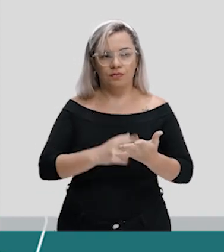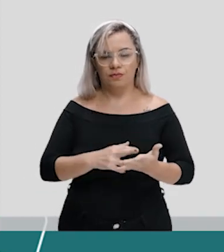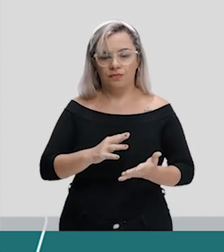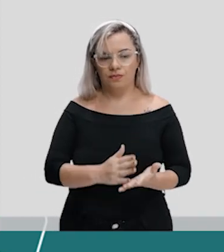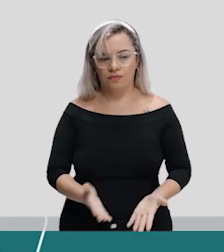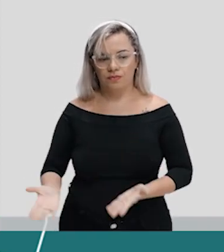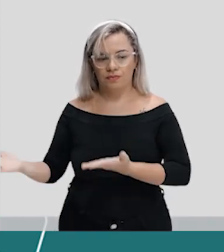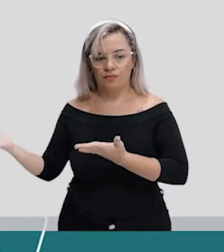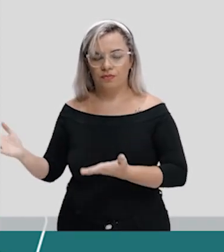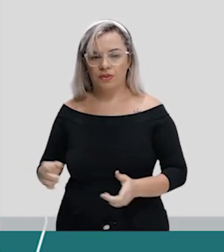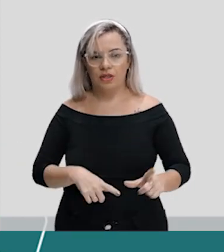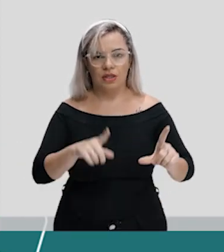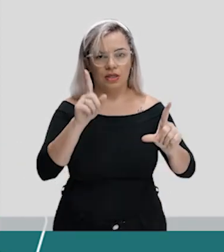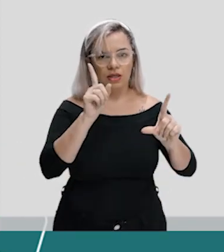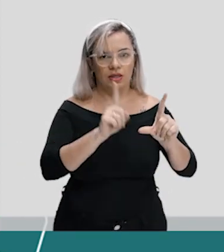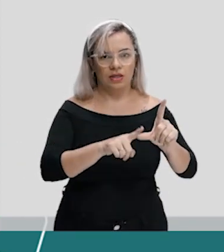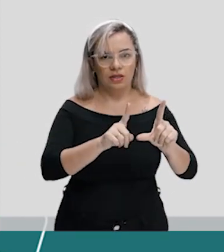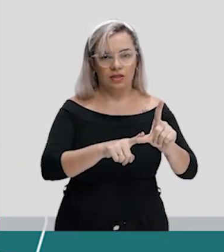na letra B.